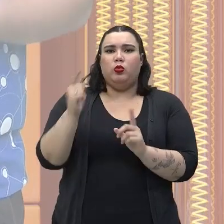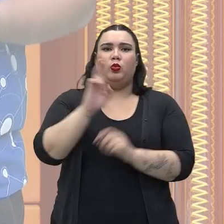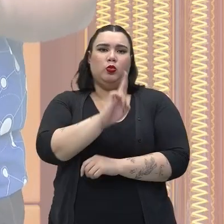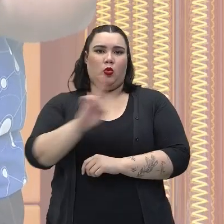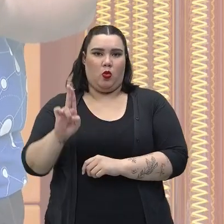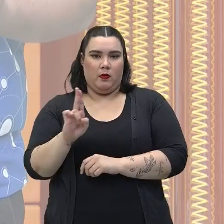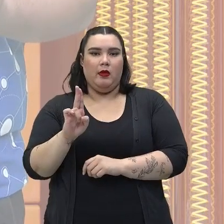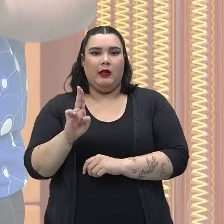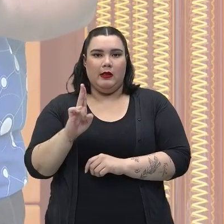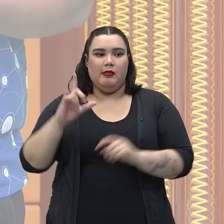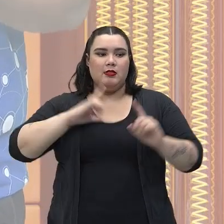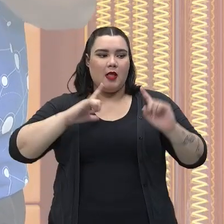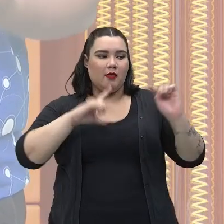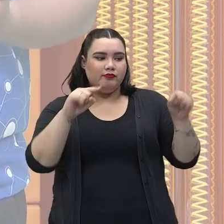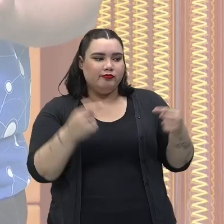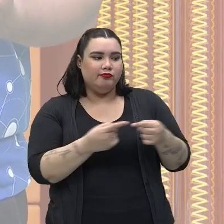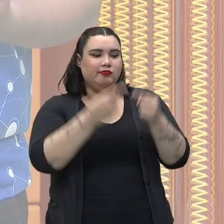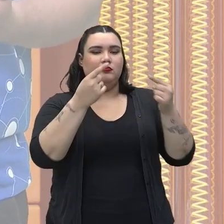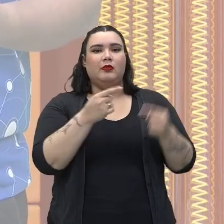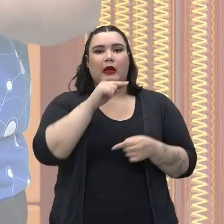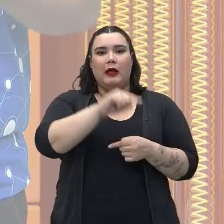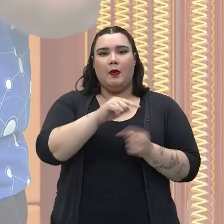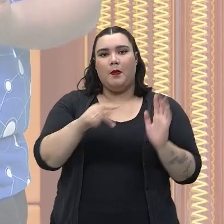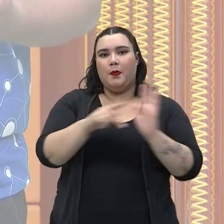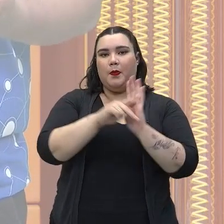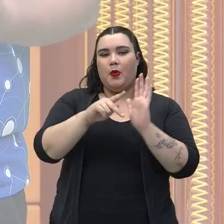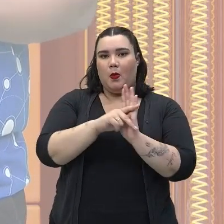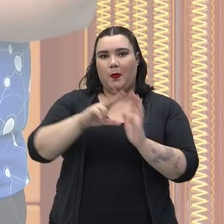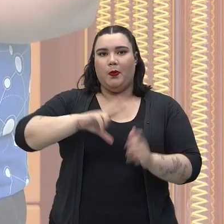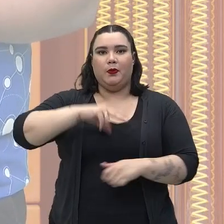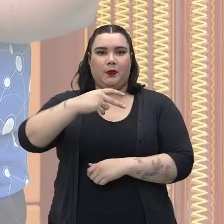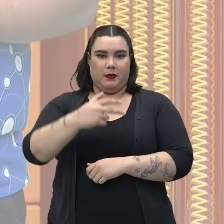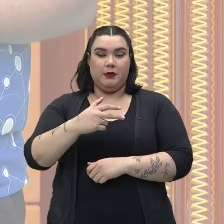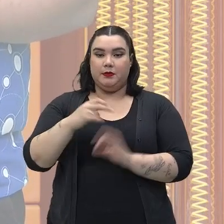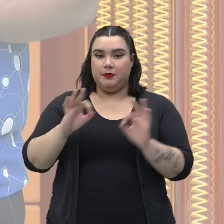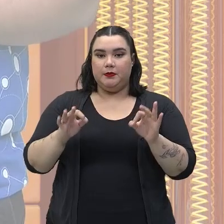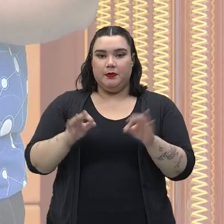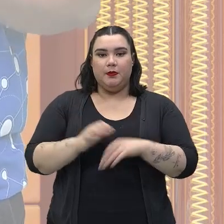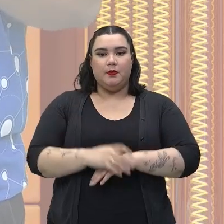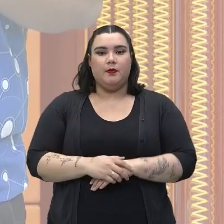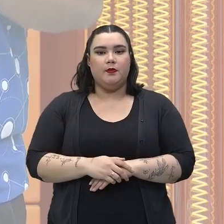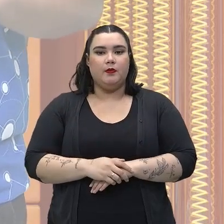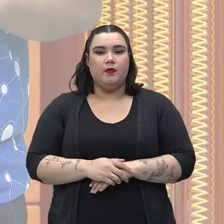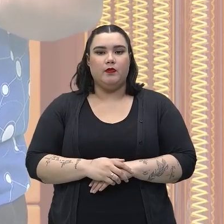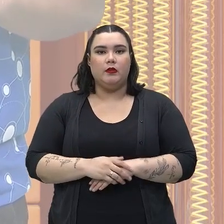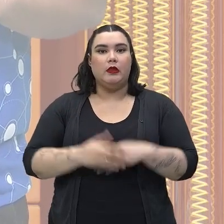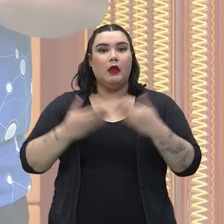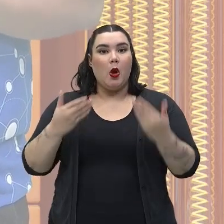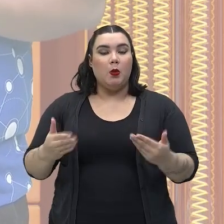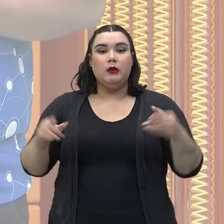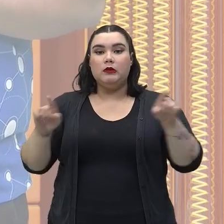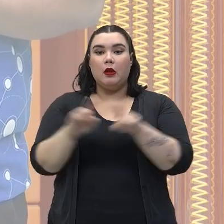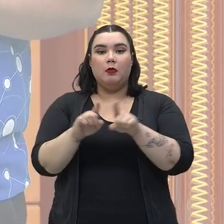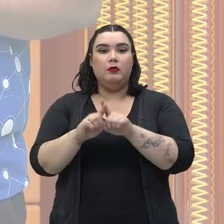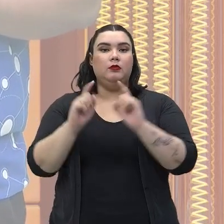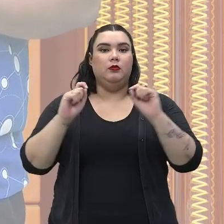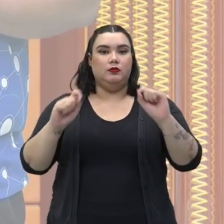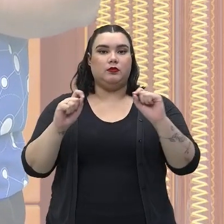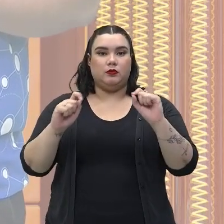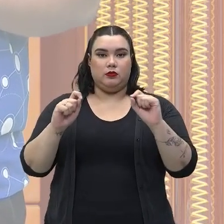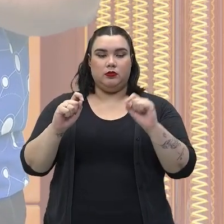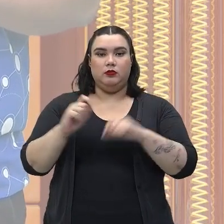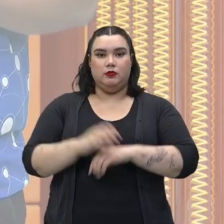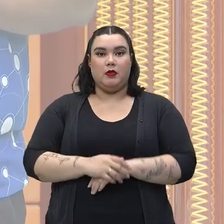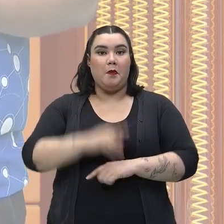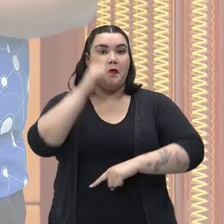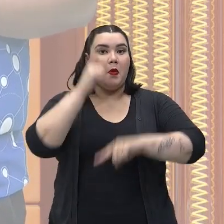que atendesse ali às demandas do diretório, ok? E era proibido que, nesse momento ali,